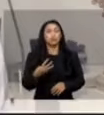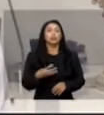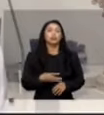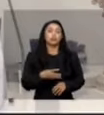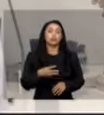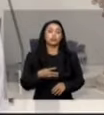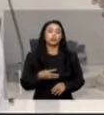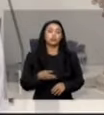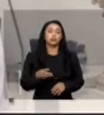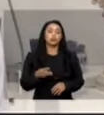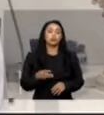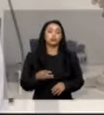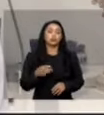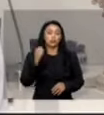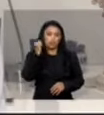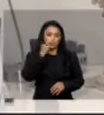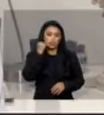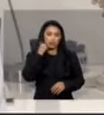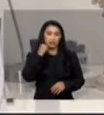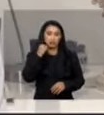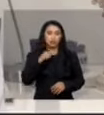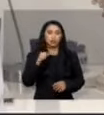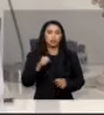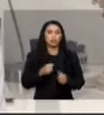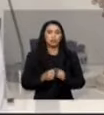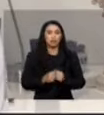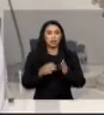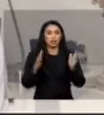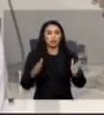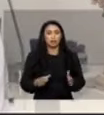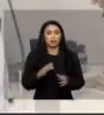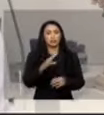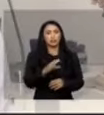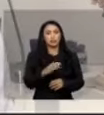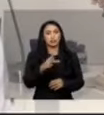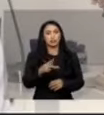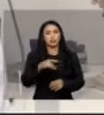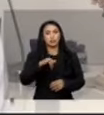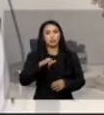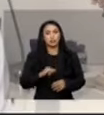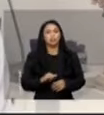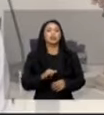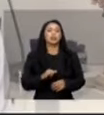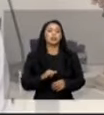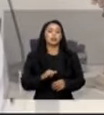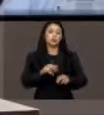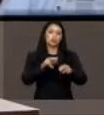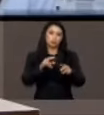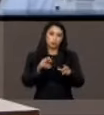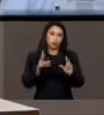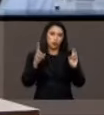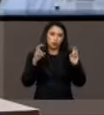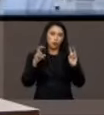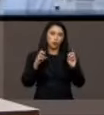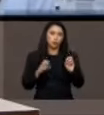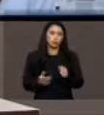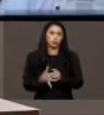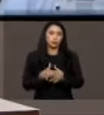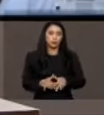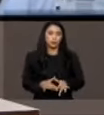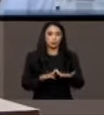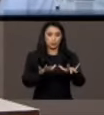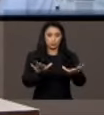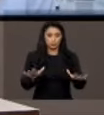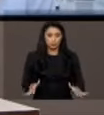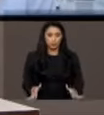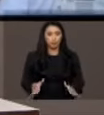envolvendo essa criação da CPI envolvendo a pandemia causada pelo novo coronavírus. Aí, na sequência, tivemos, como vimos, portanto, o